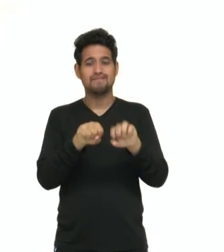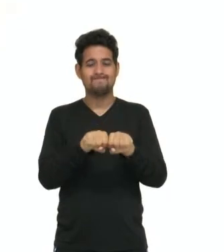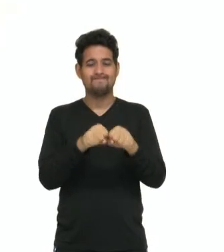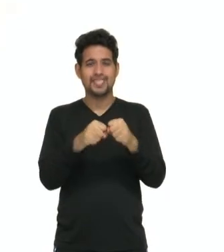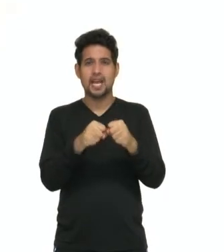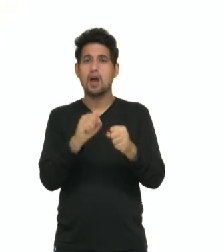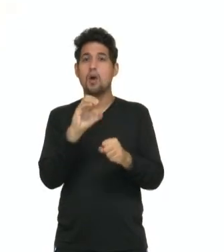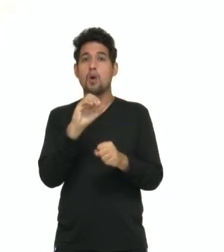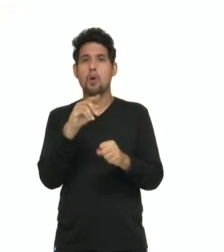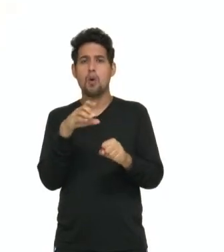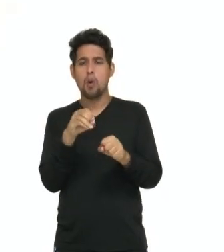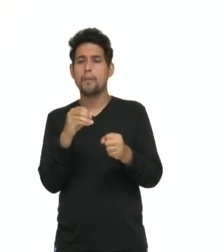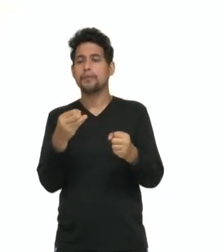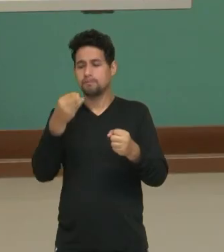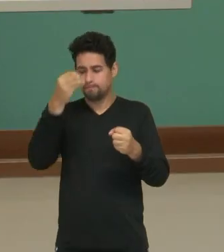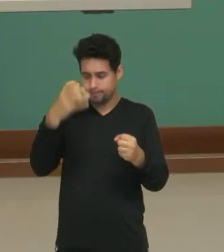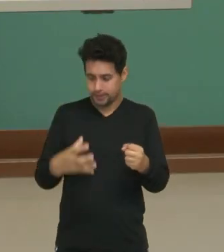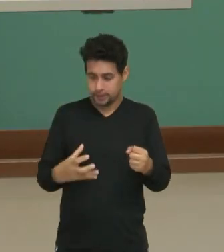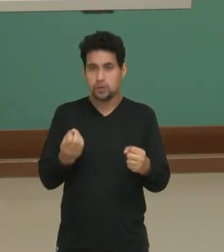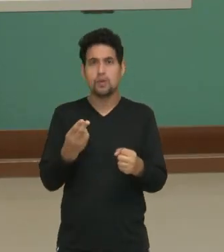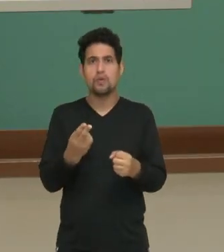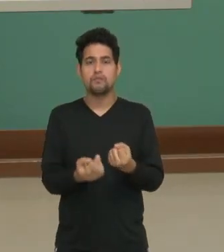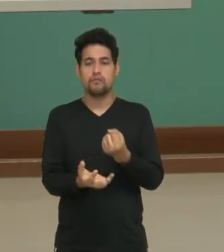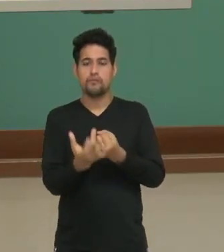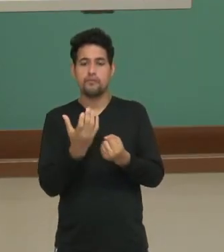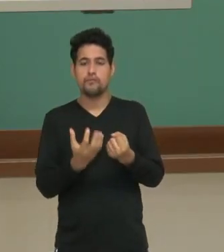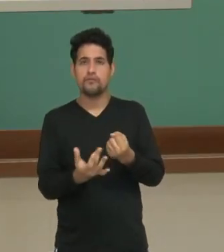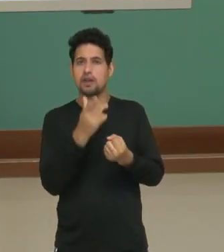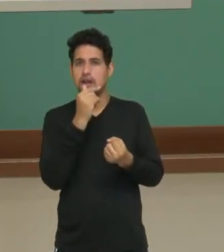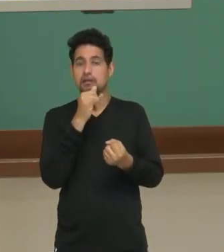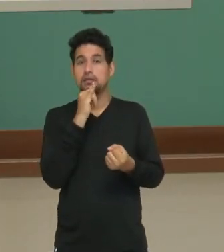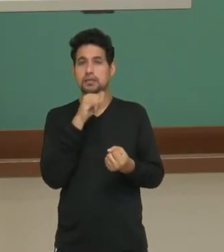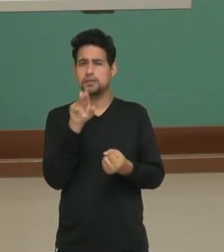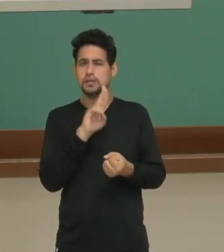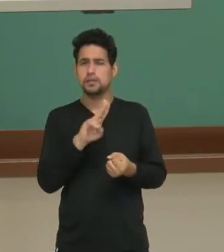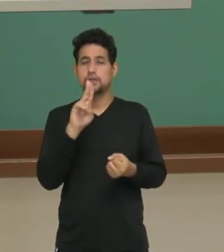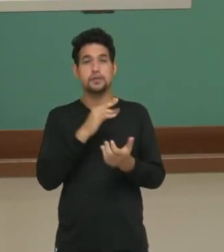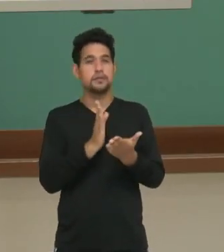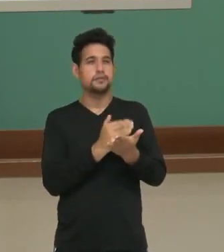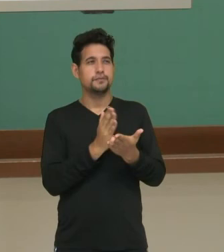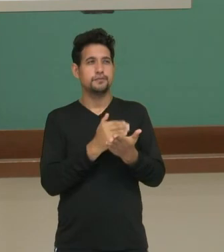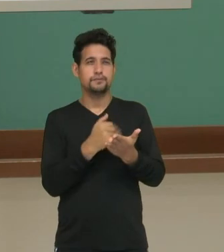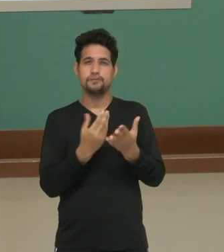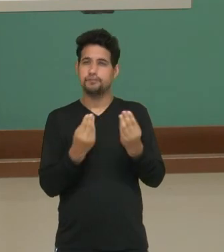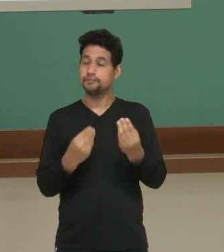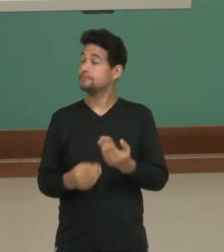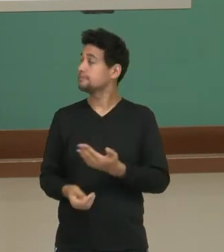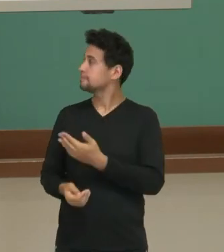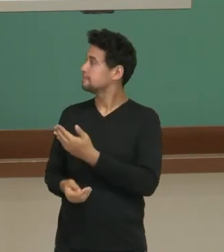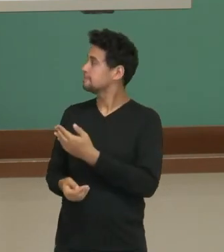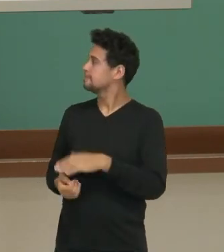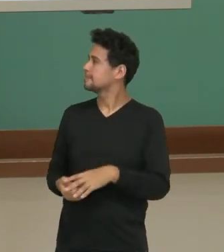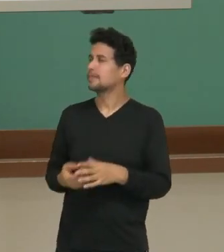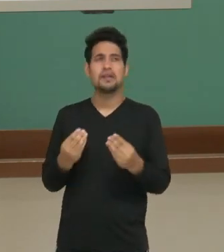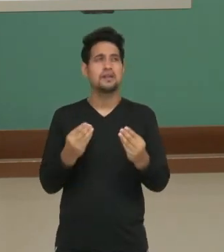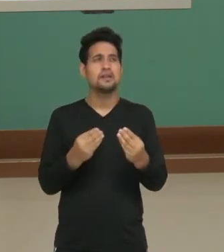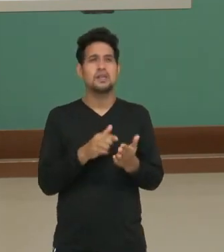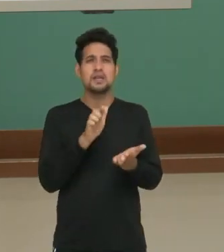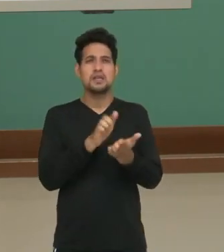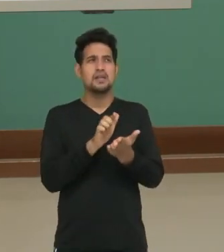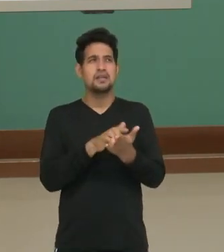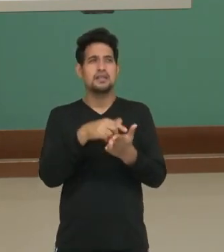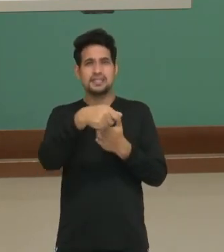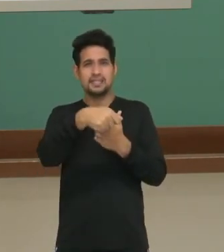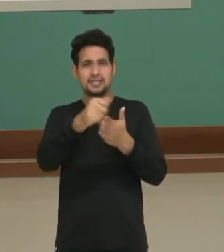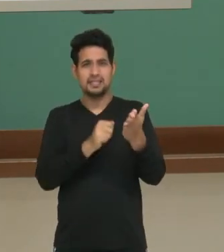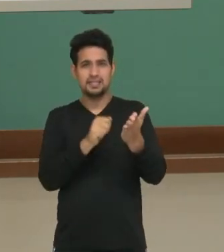ferver a água. Então, por exemplo, se eu pego o caderno, né, cheio de folhas e arranco